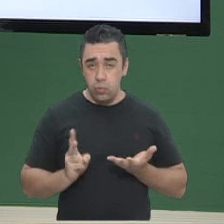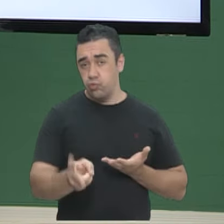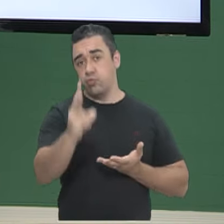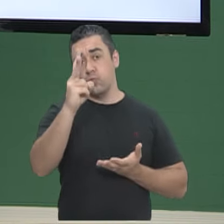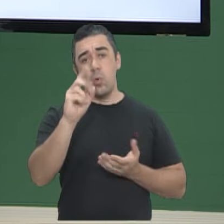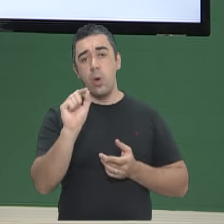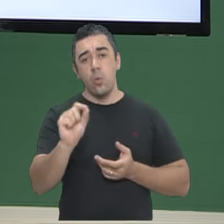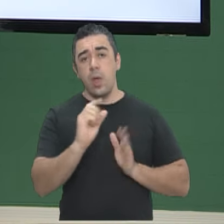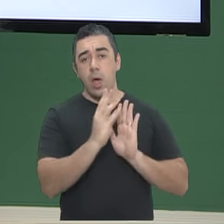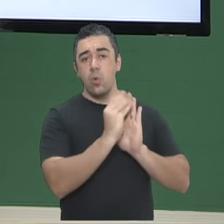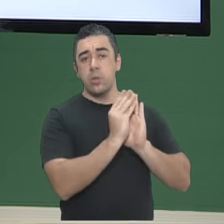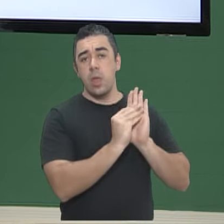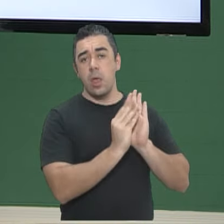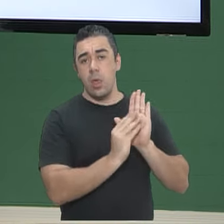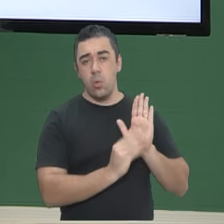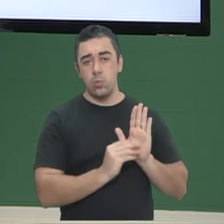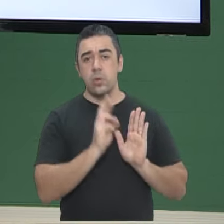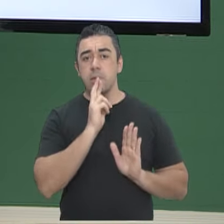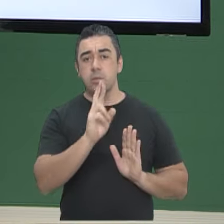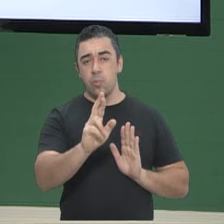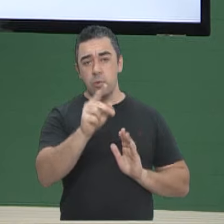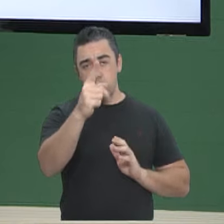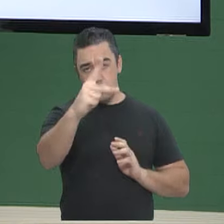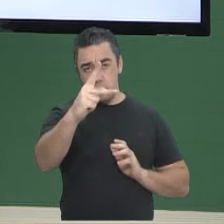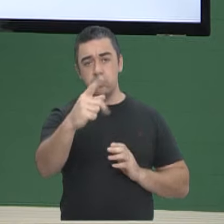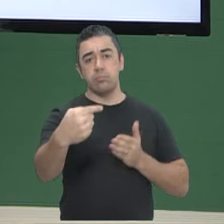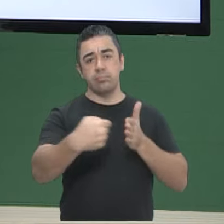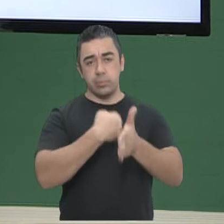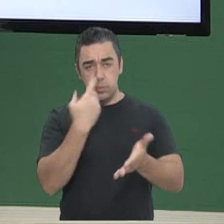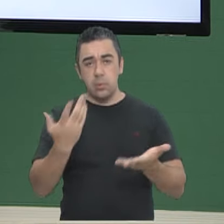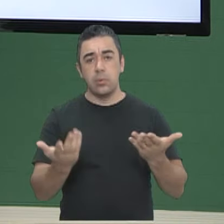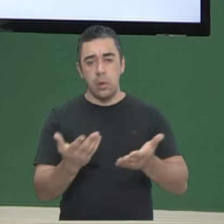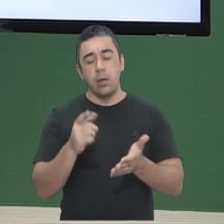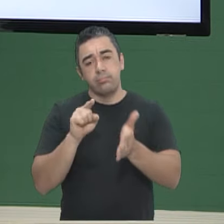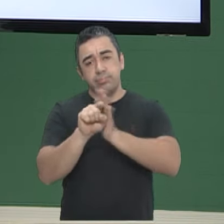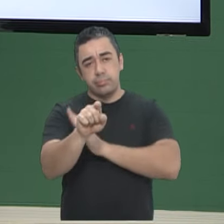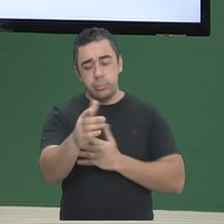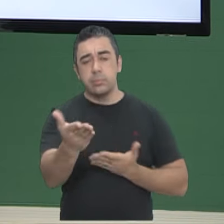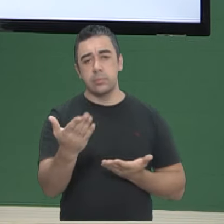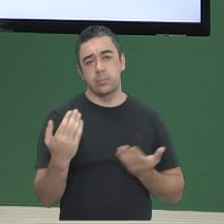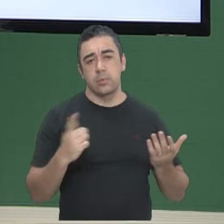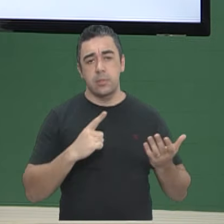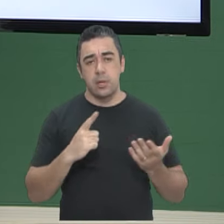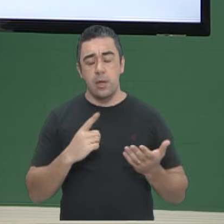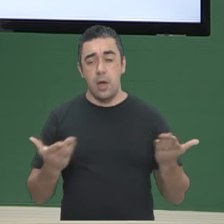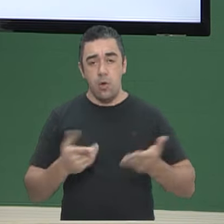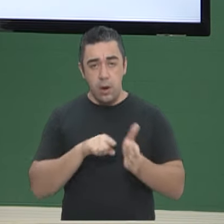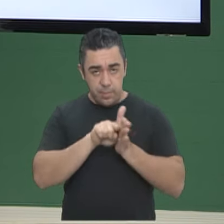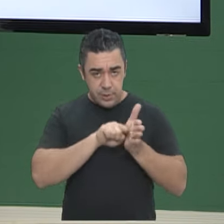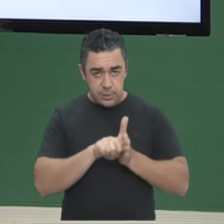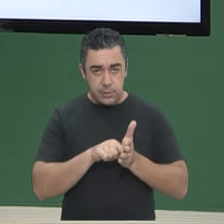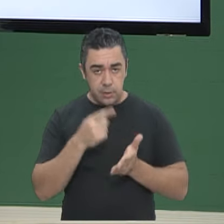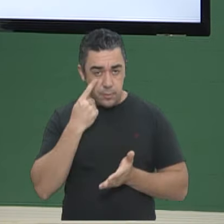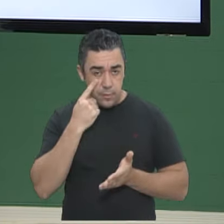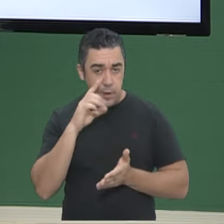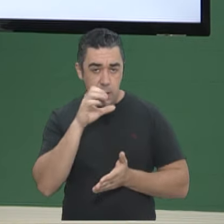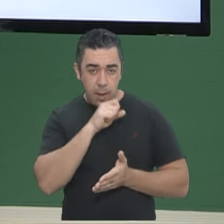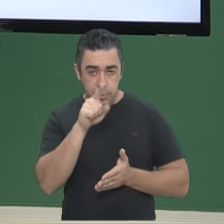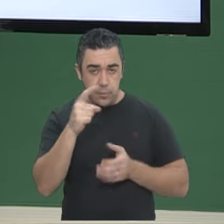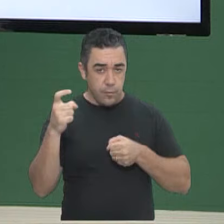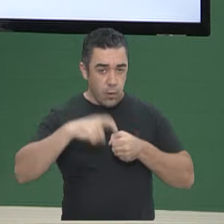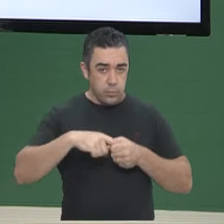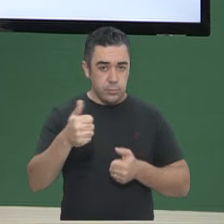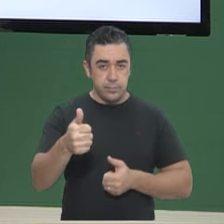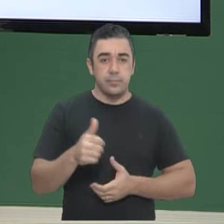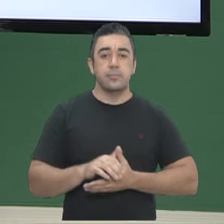sequência ao conteúdo que vai responder essas perguntas que vocês farão a pesquisa nesse momento, tá certo? Daqui a pouquinho a gente